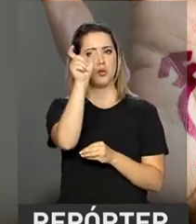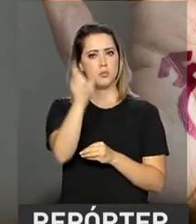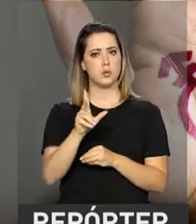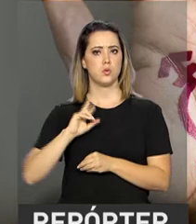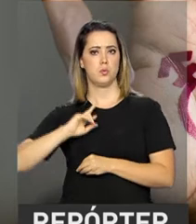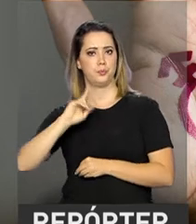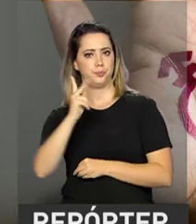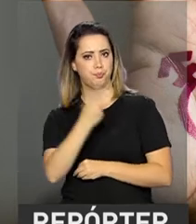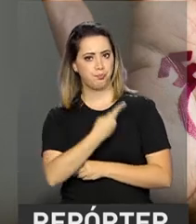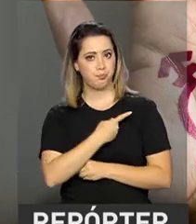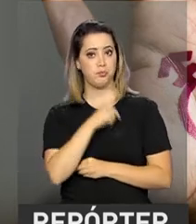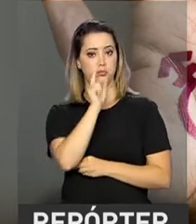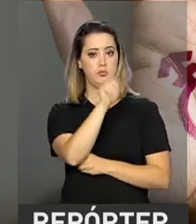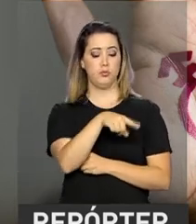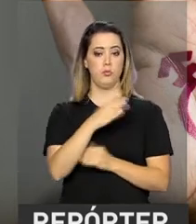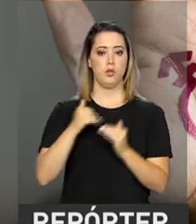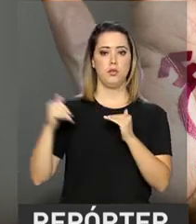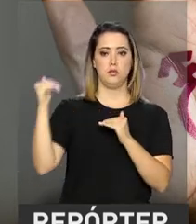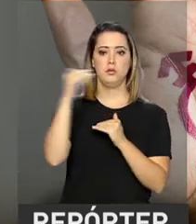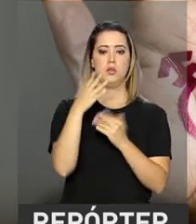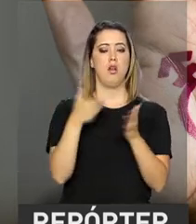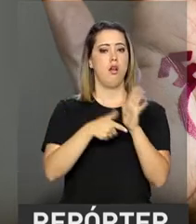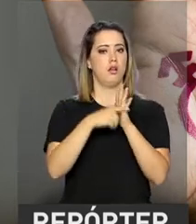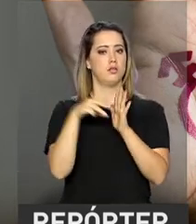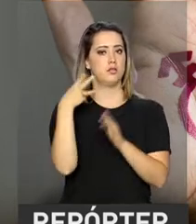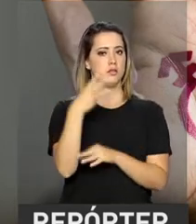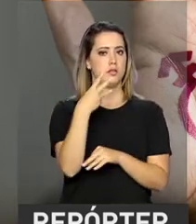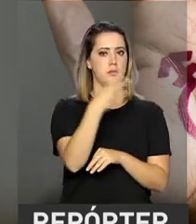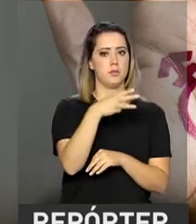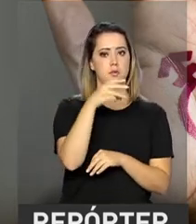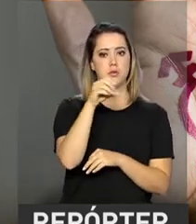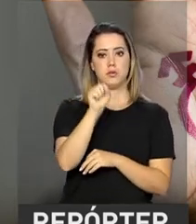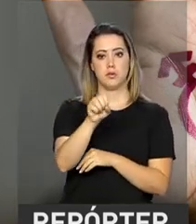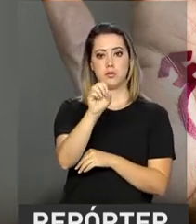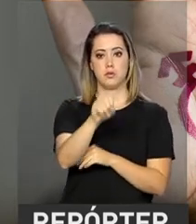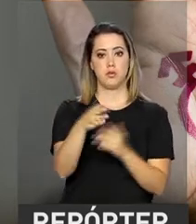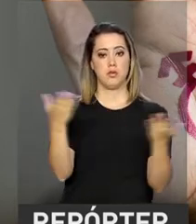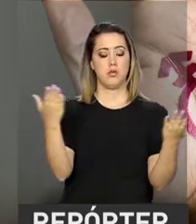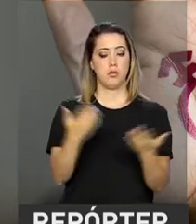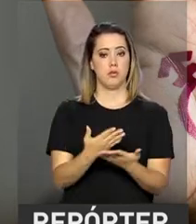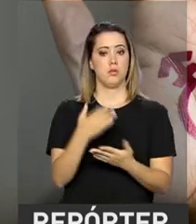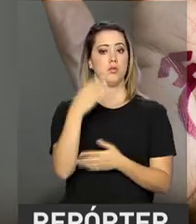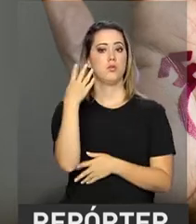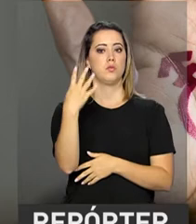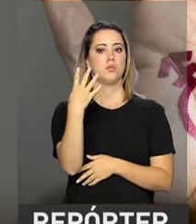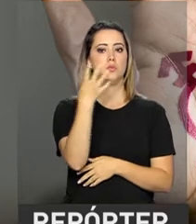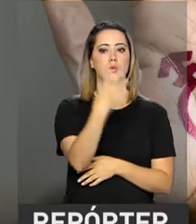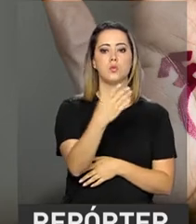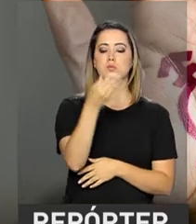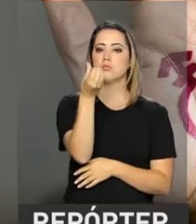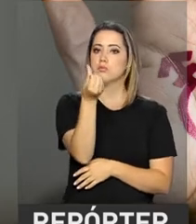para esses pacientes, passando de 3.388 em 2015 para